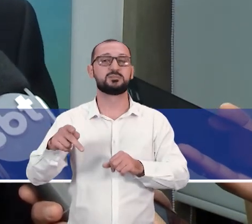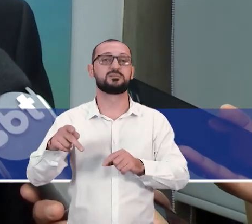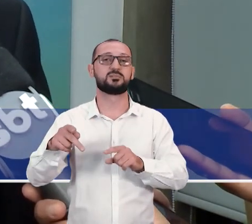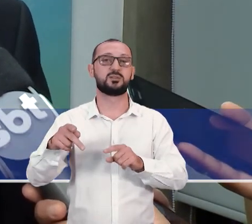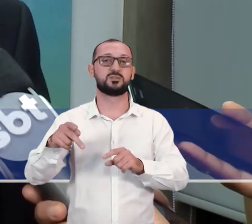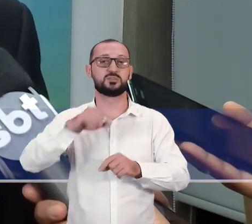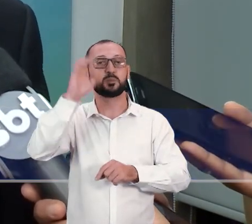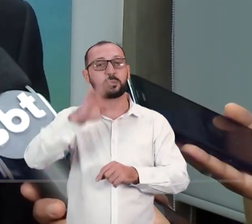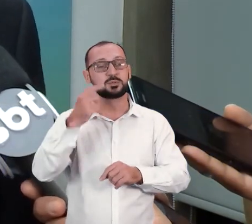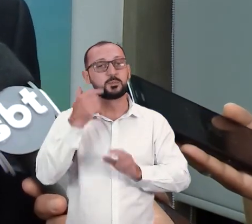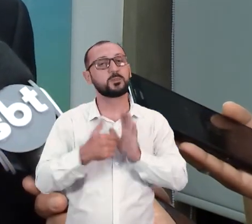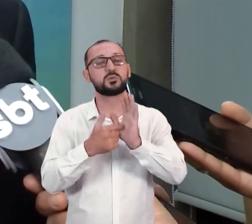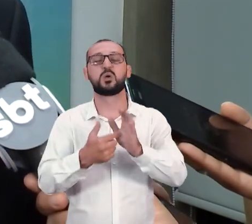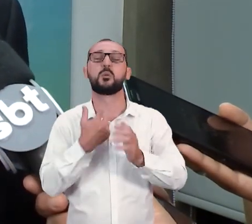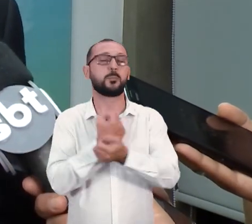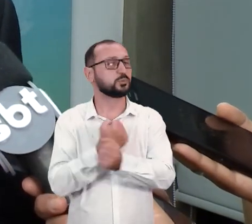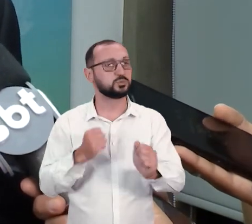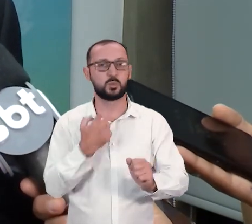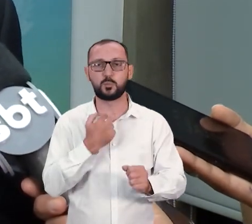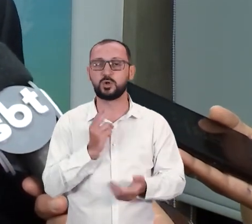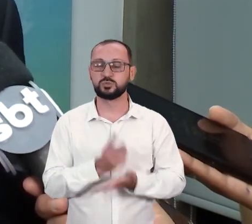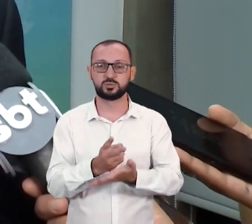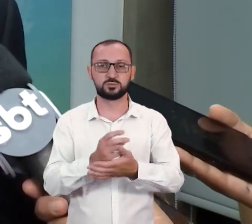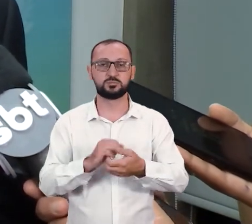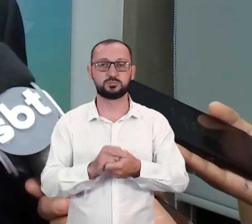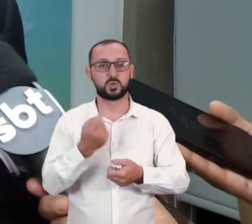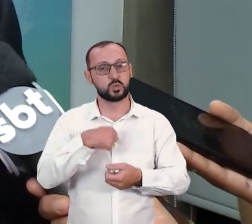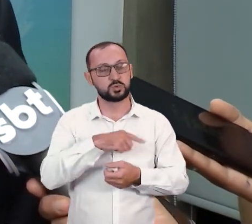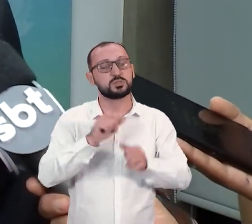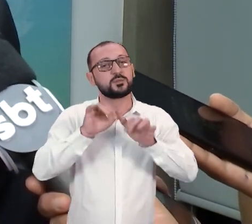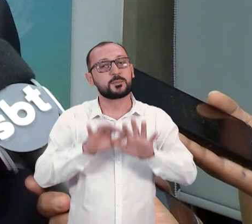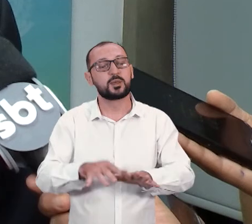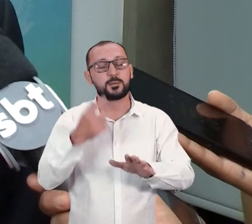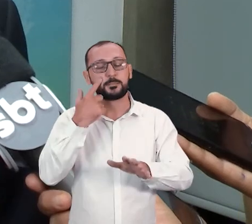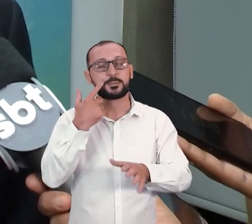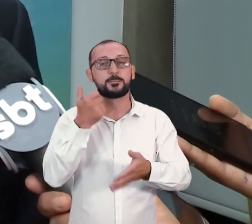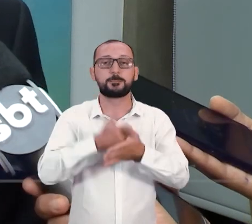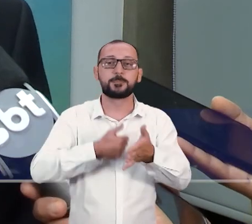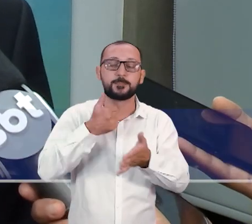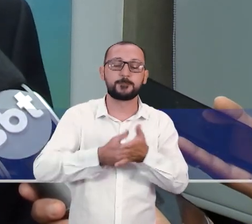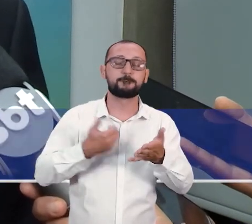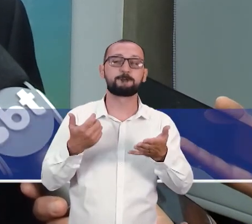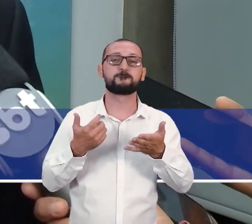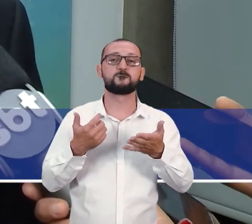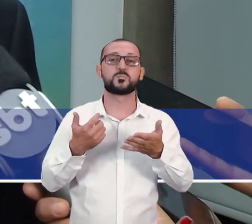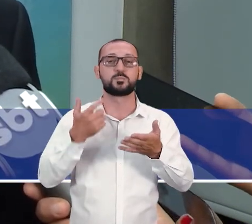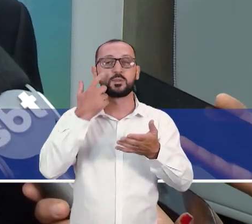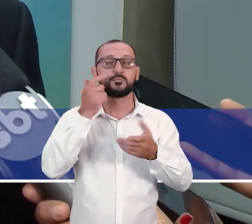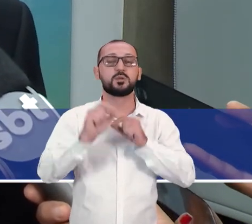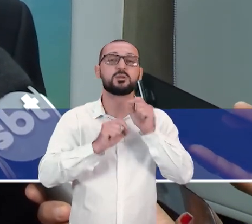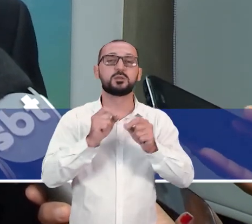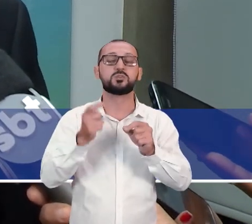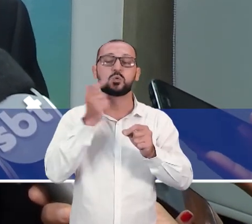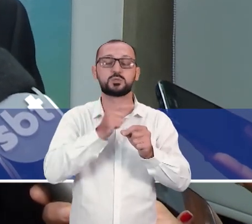Federal, com o presidente da República, para mostrar que não é possível um troço desse, né? Então, nós estamos aqui exatamente para levantarmos a questão e